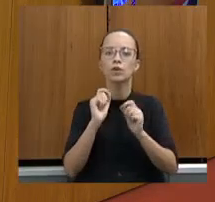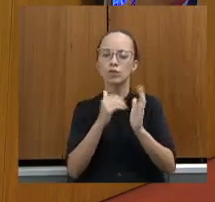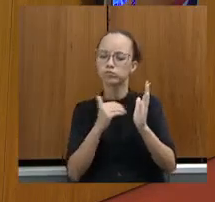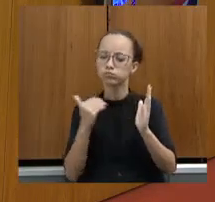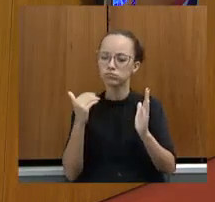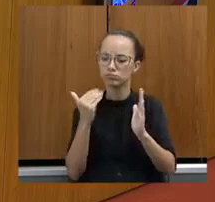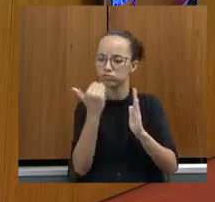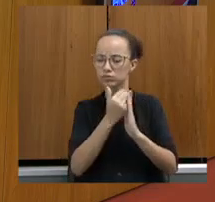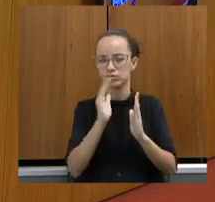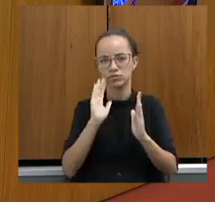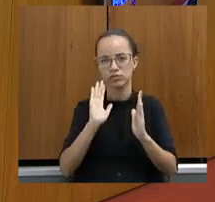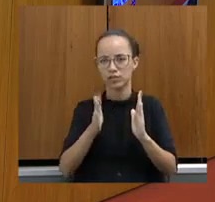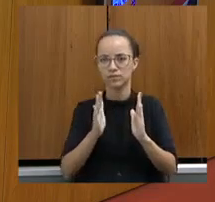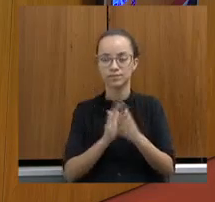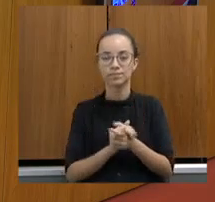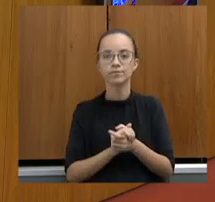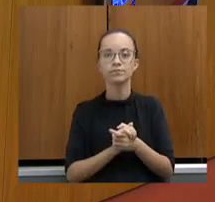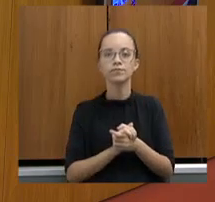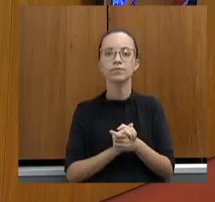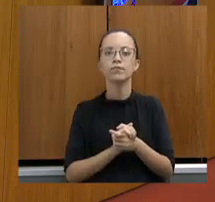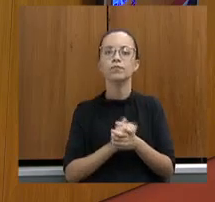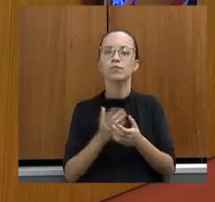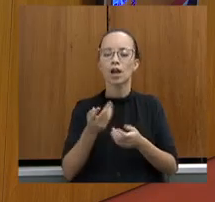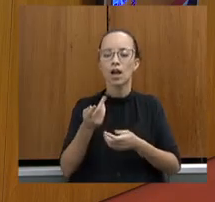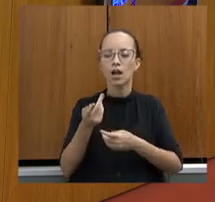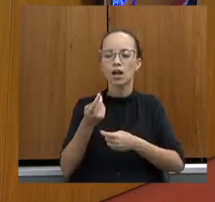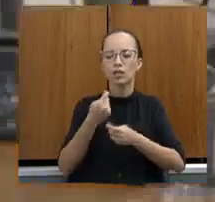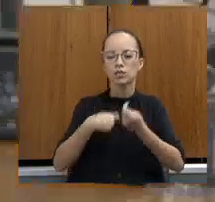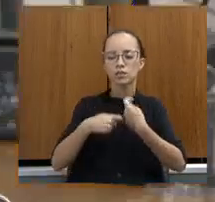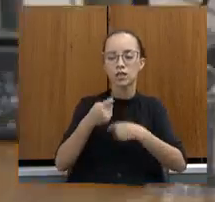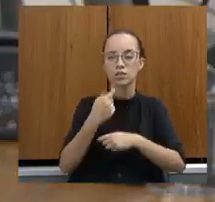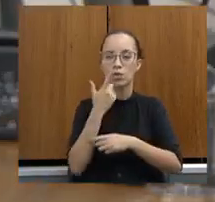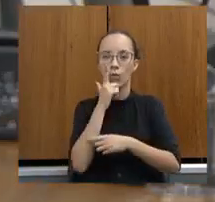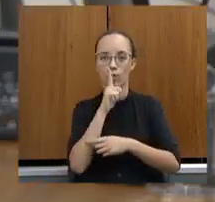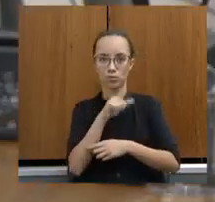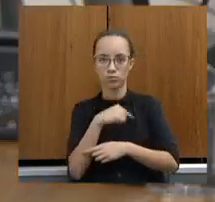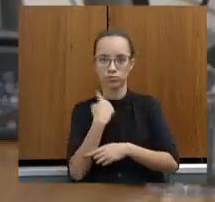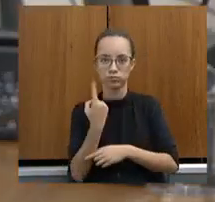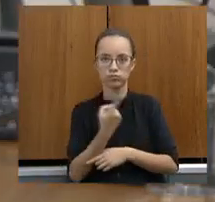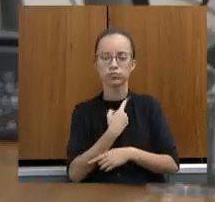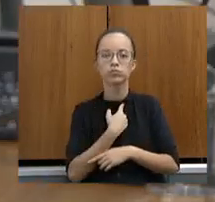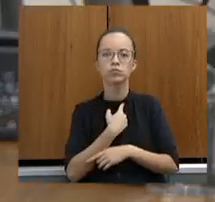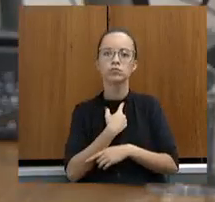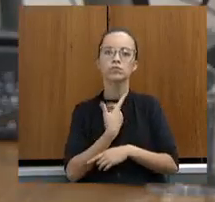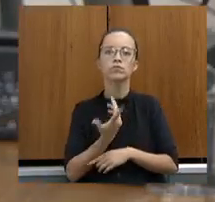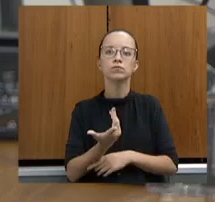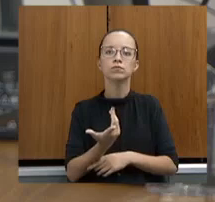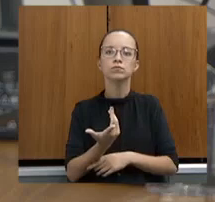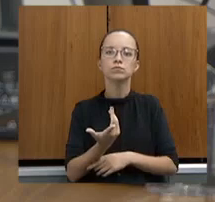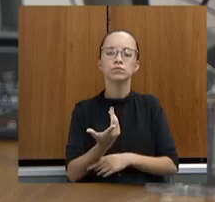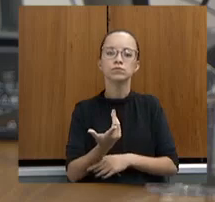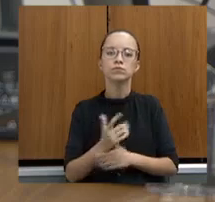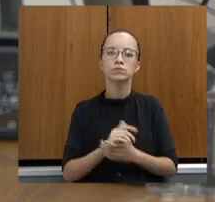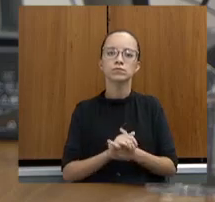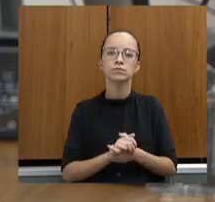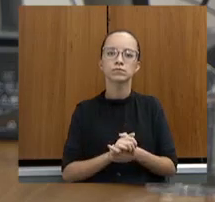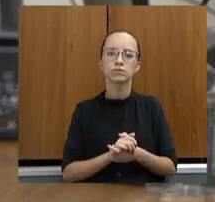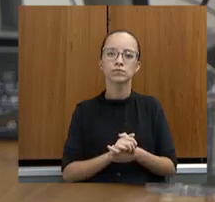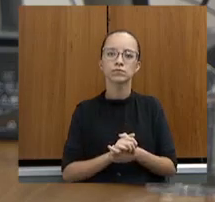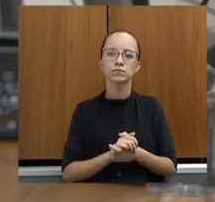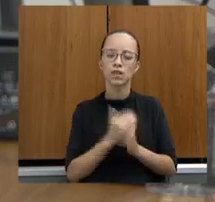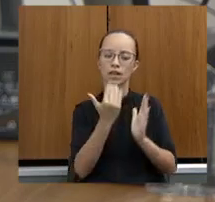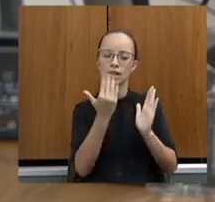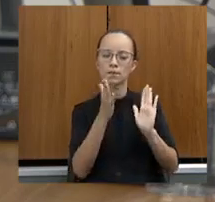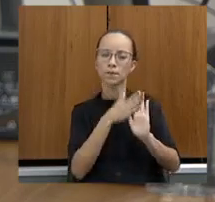superado então na lógica de negociação que a gente conseguiu então isso isso não estará não estará nas